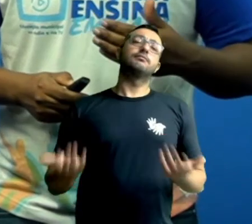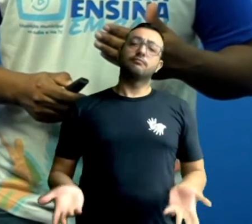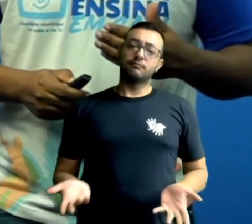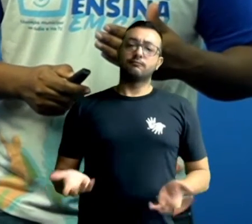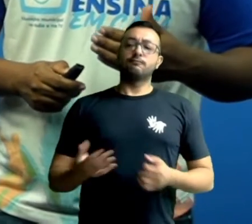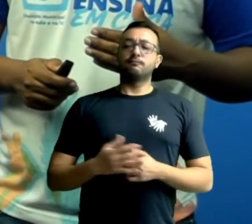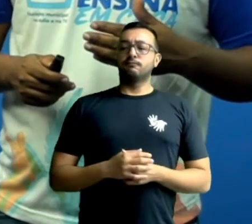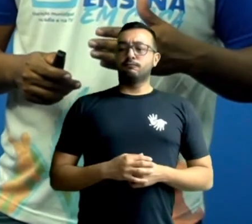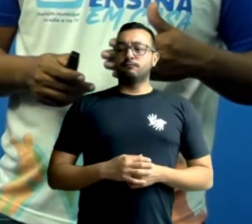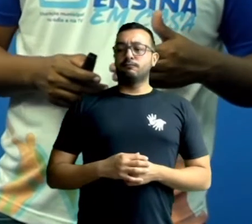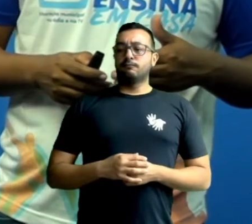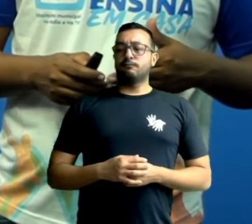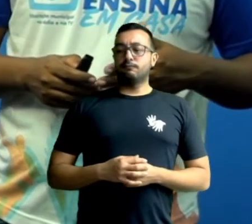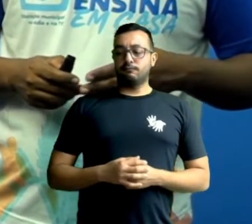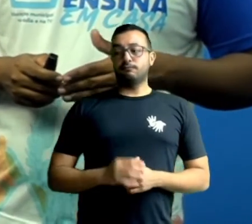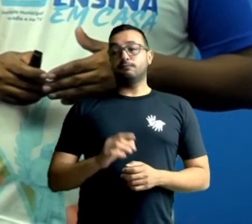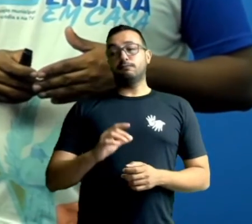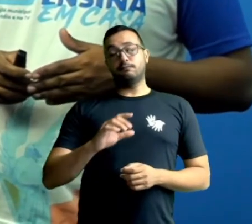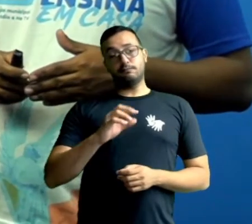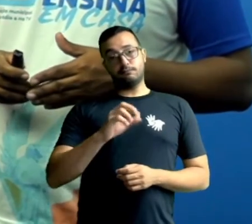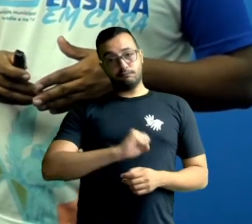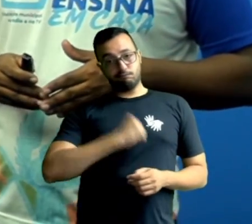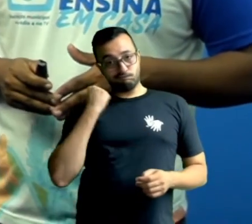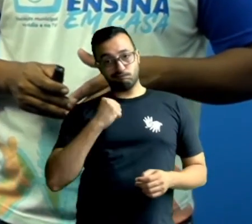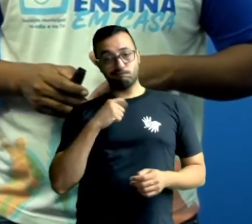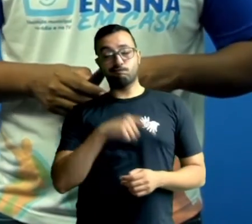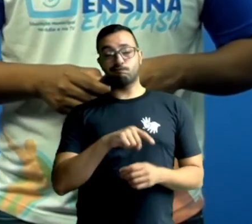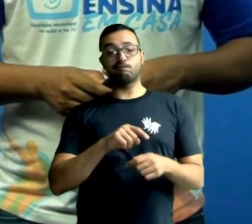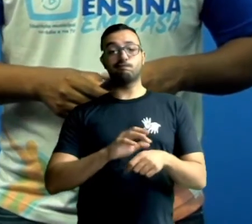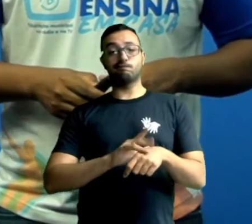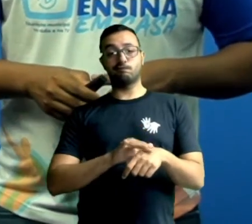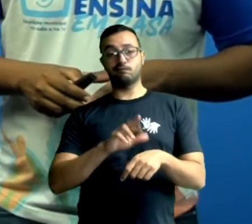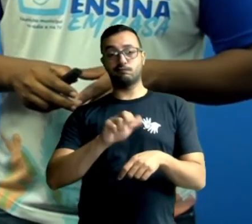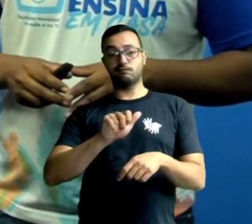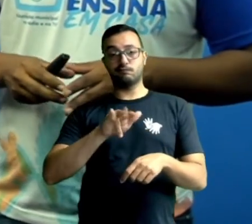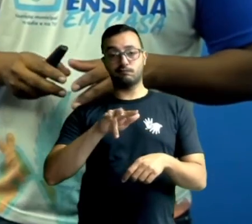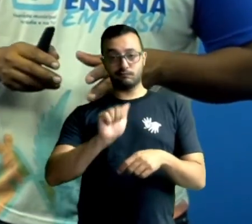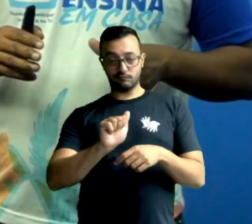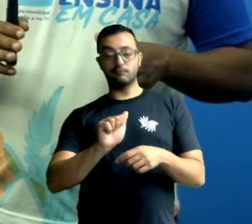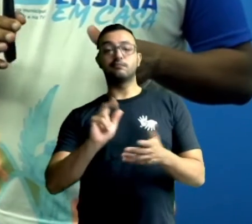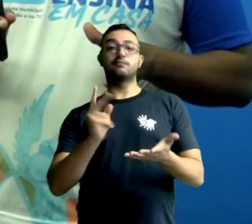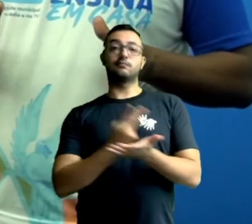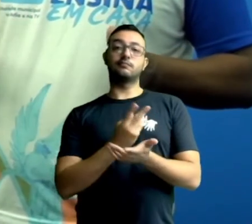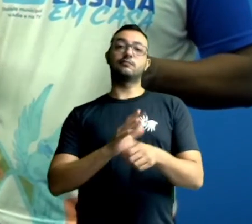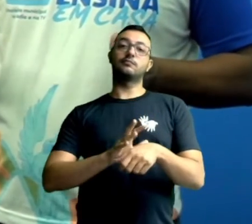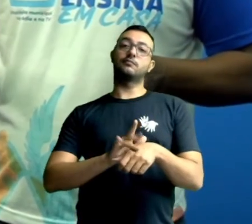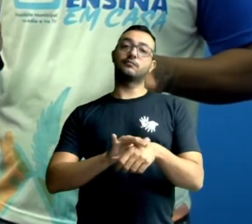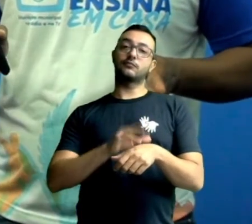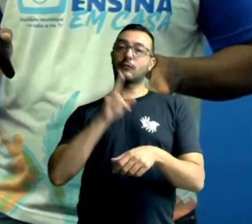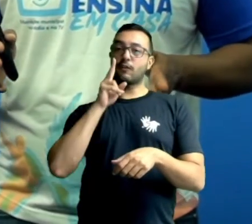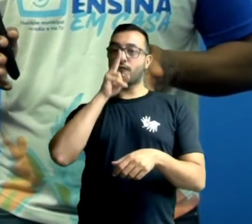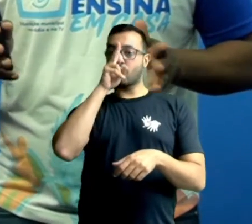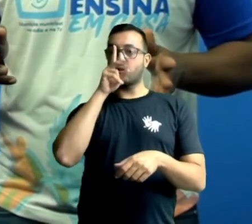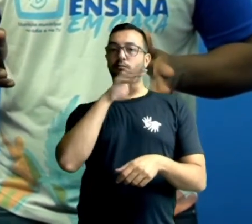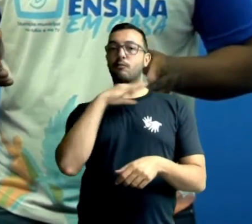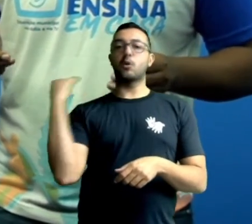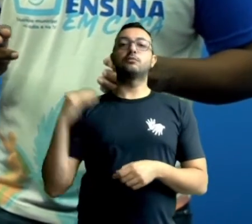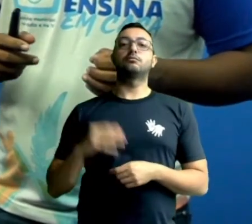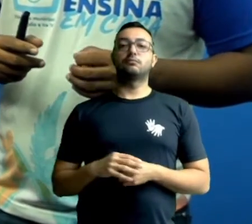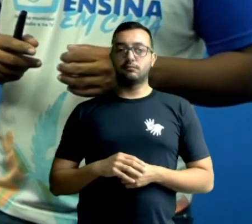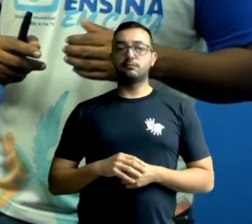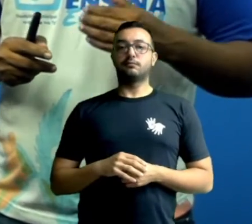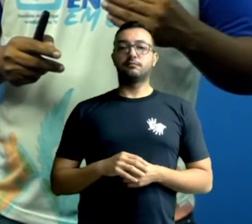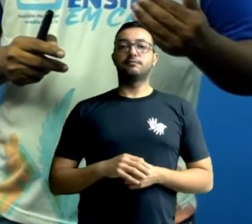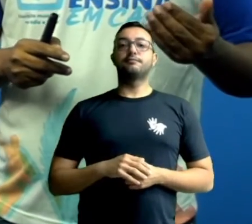tomar essa vacina? Bem, a raiva é uma doença que possui 100% de letalidade. Para você ter uma